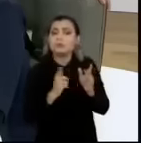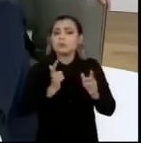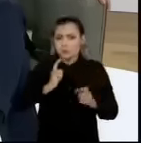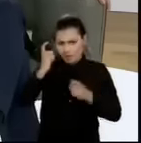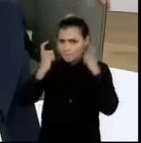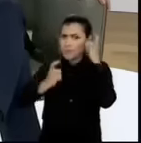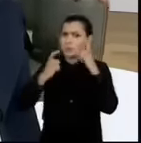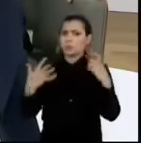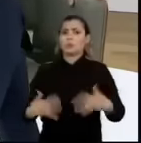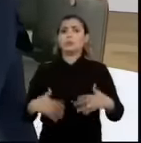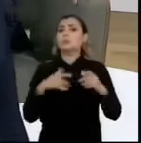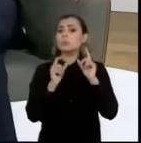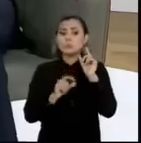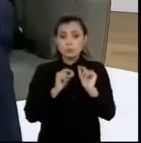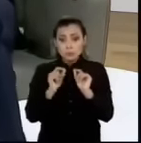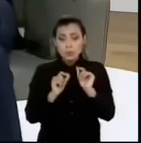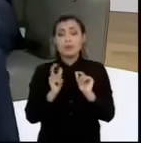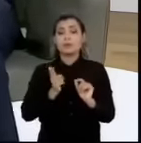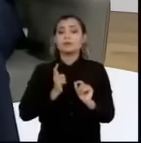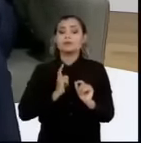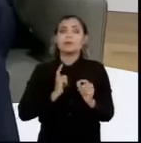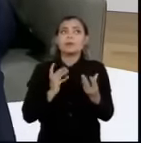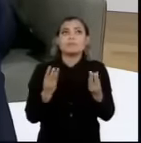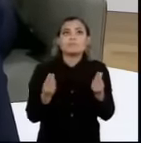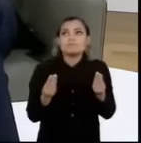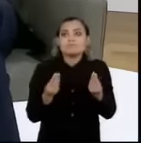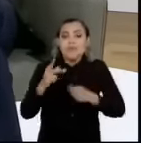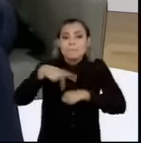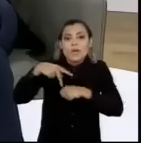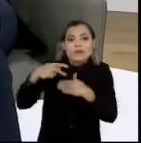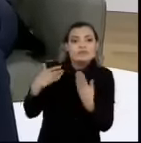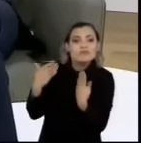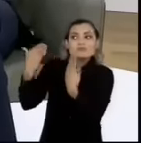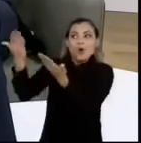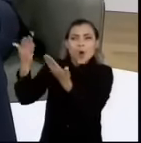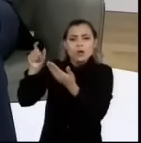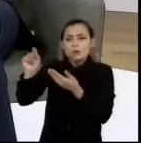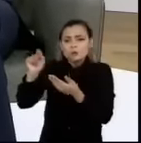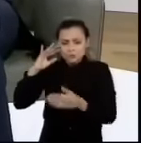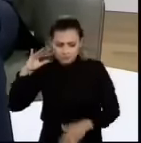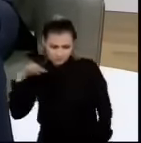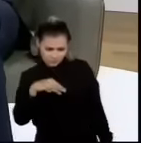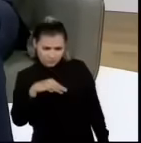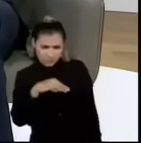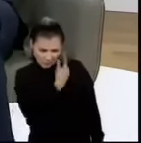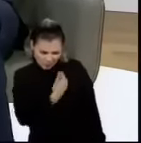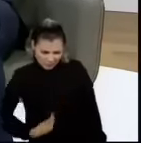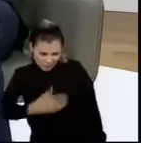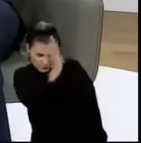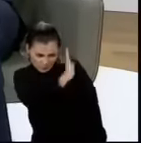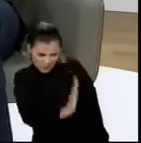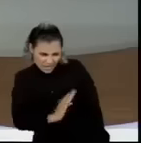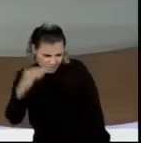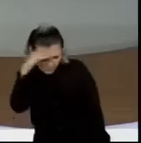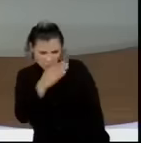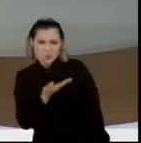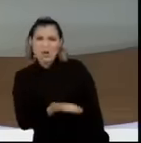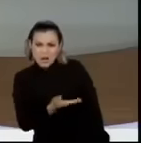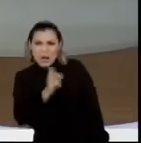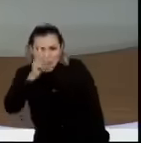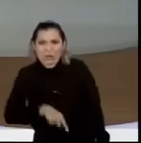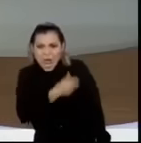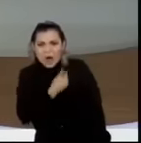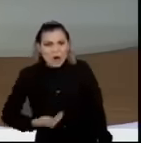grande com o fato de estar se cristalizando lá fora a ideia de que o governo brasileiro, o governo Bolsonaro, é um